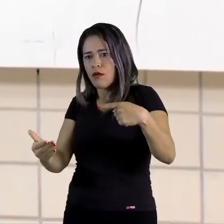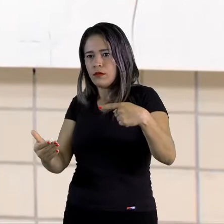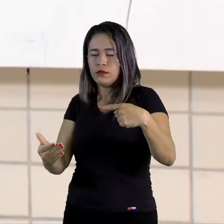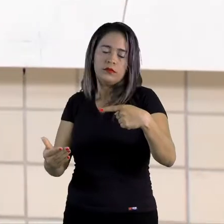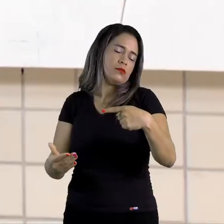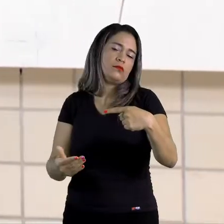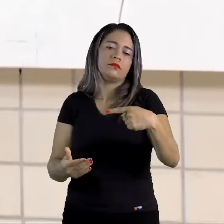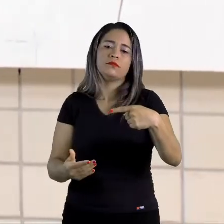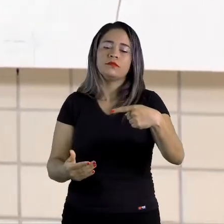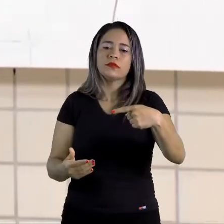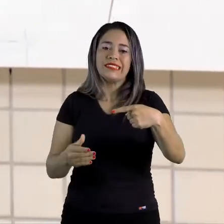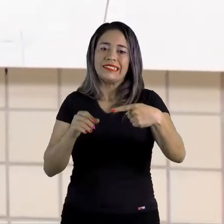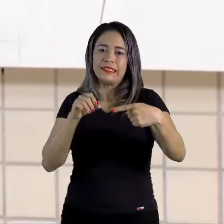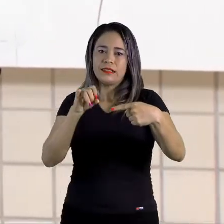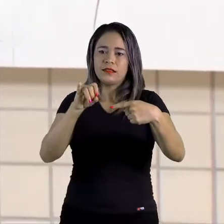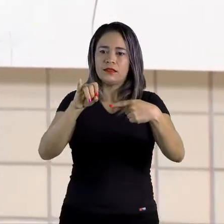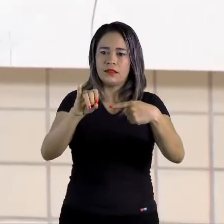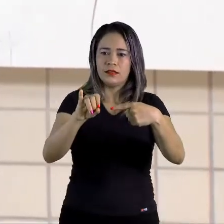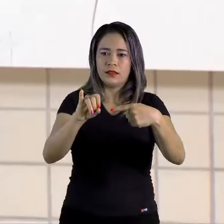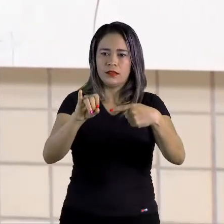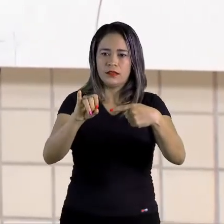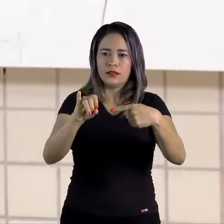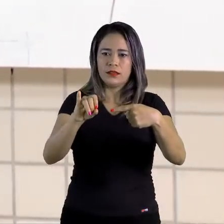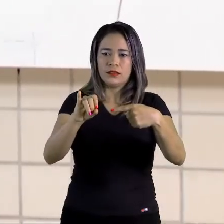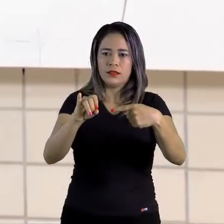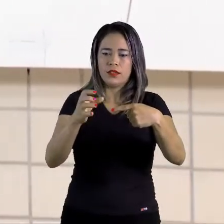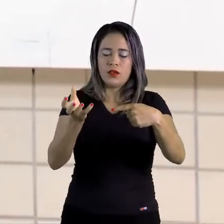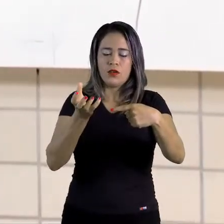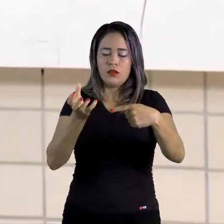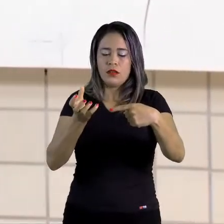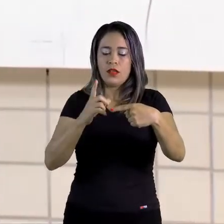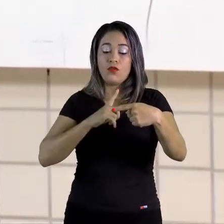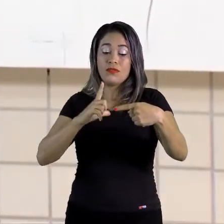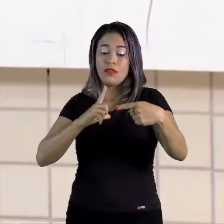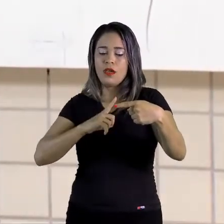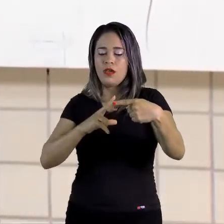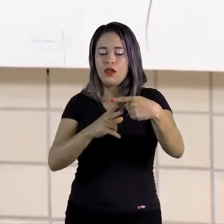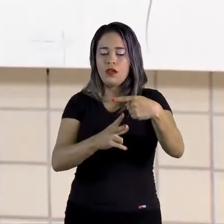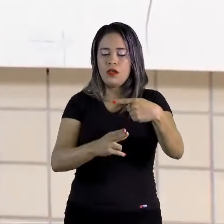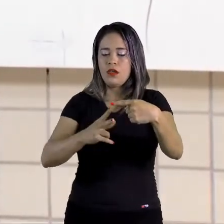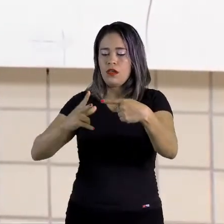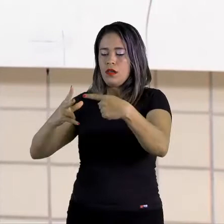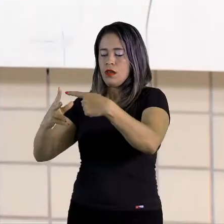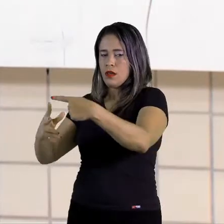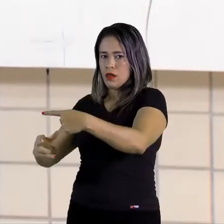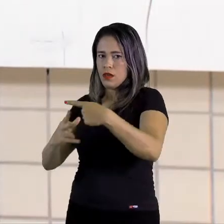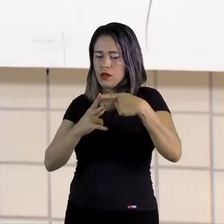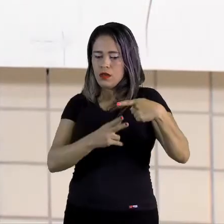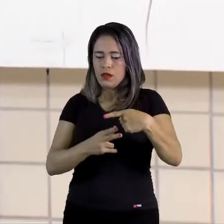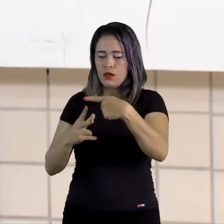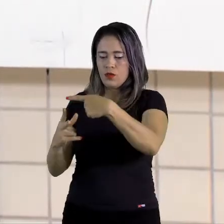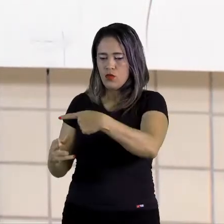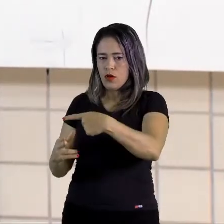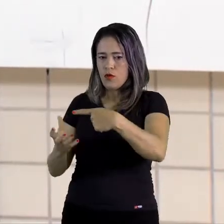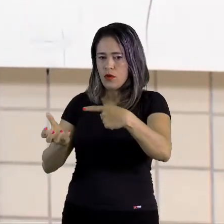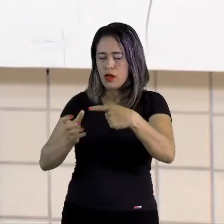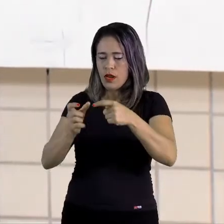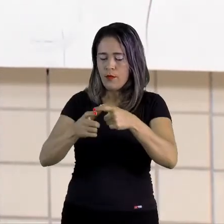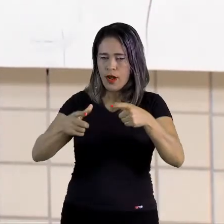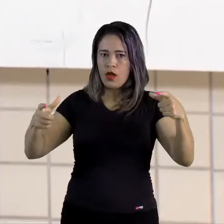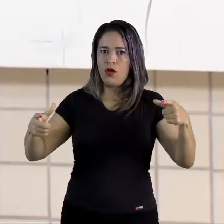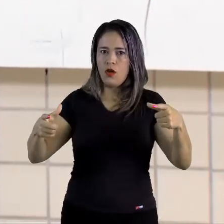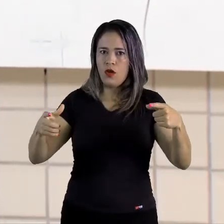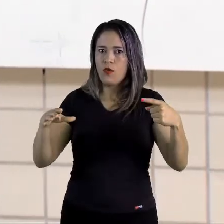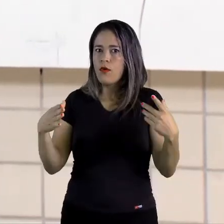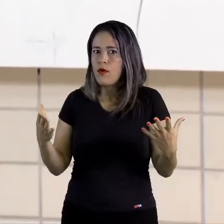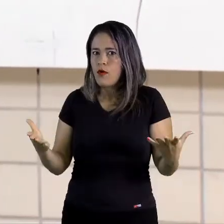denominador. Se eu tenho denominadores iguais, para eu descobrir a maior fração,